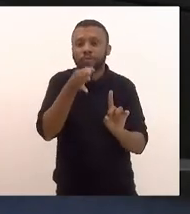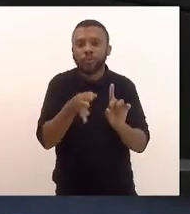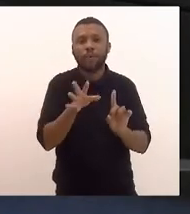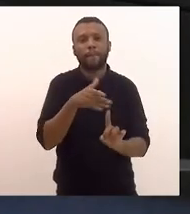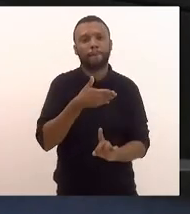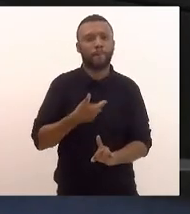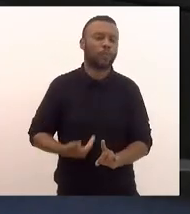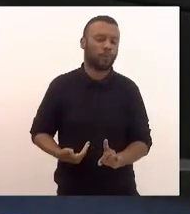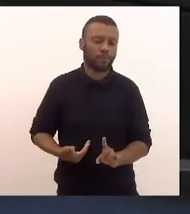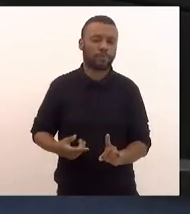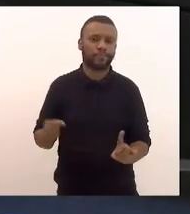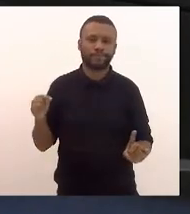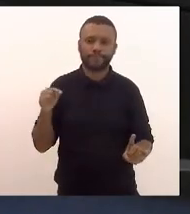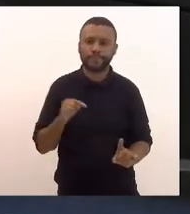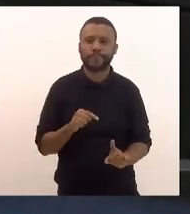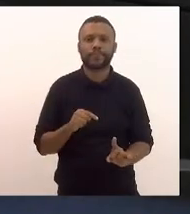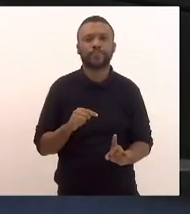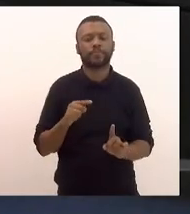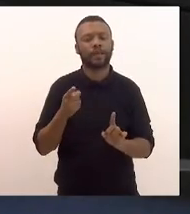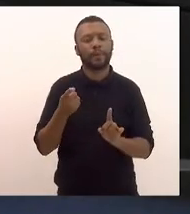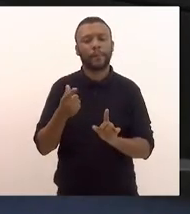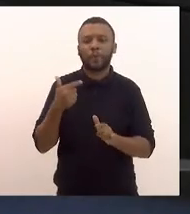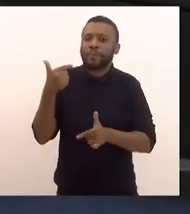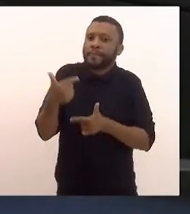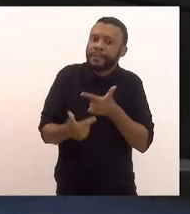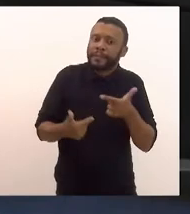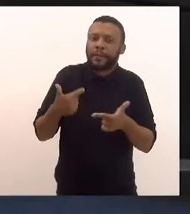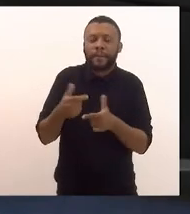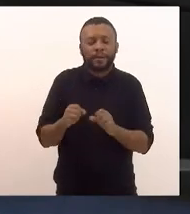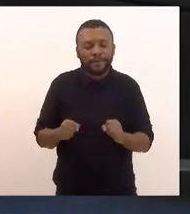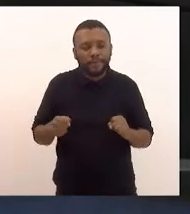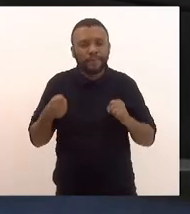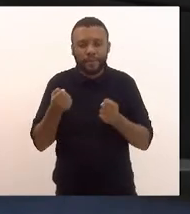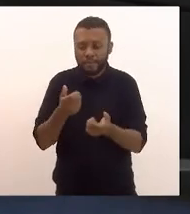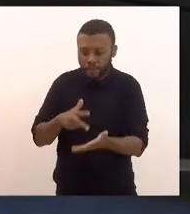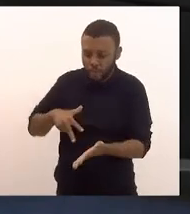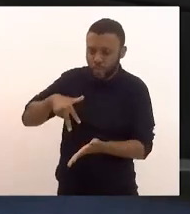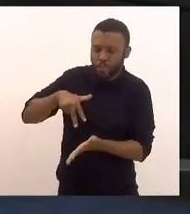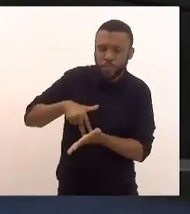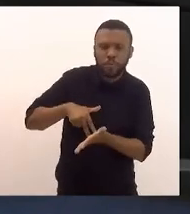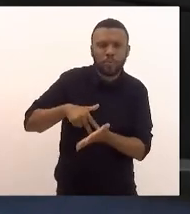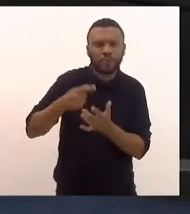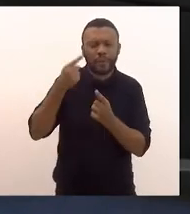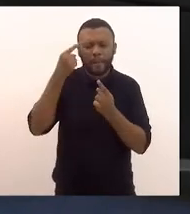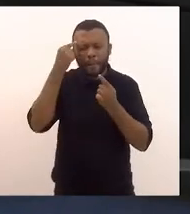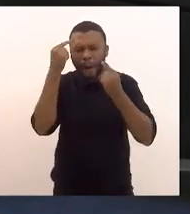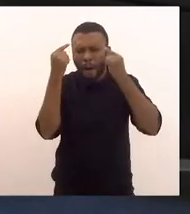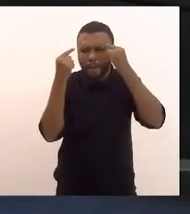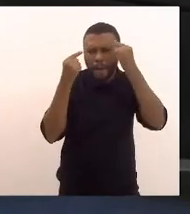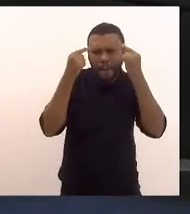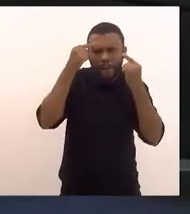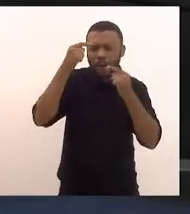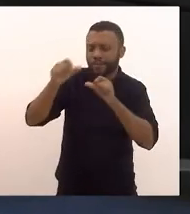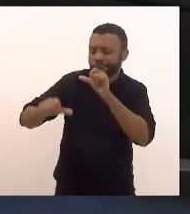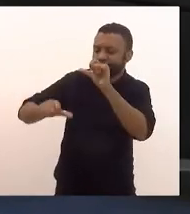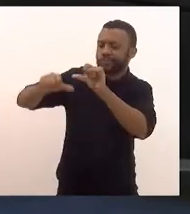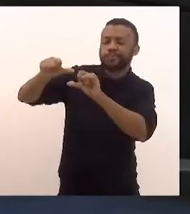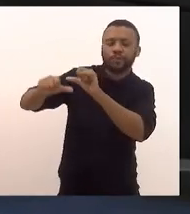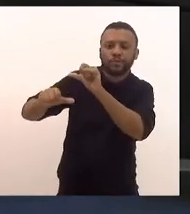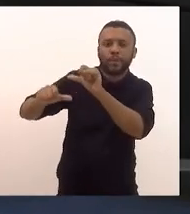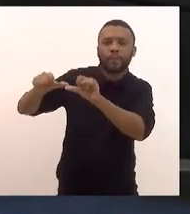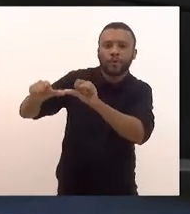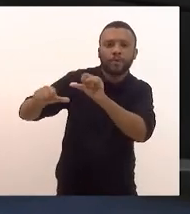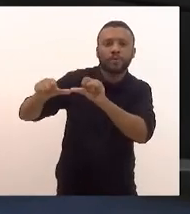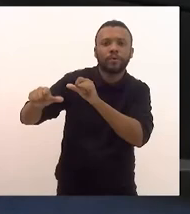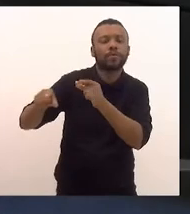defensora pública pelo firme e trabalho que desempenham se reinventando dia e para